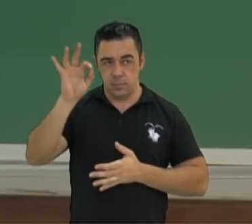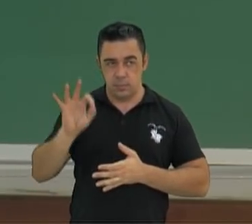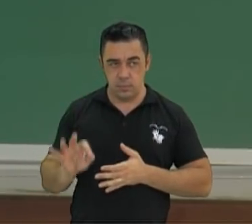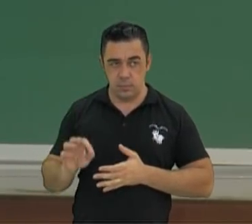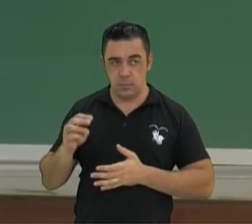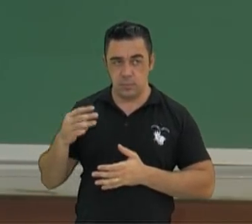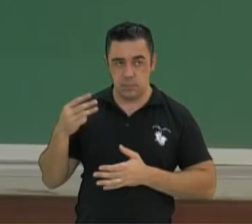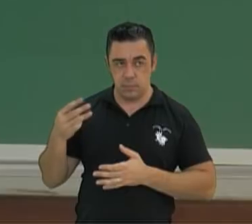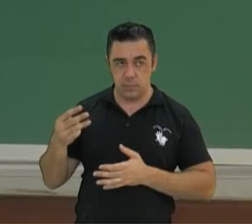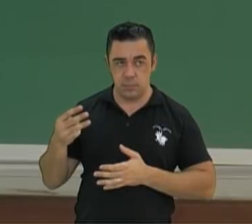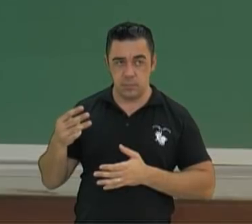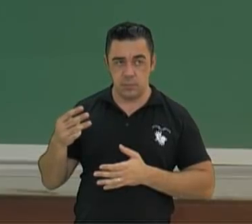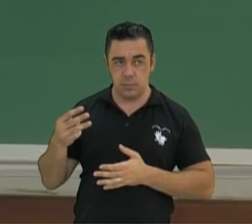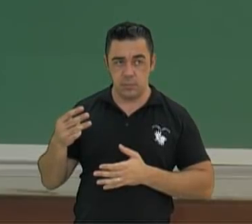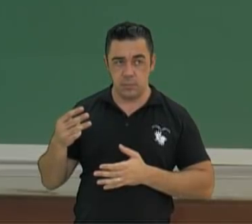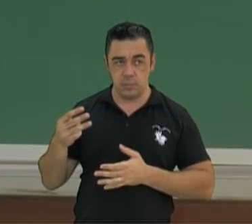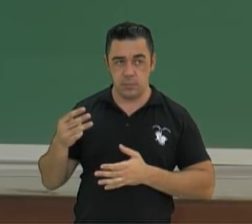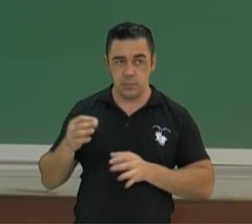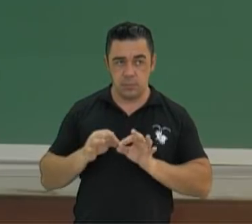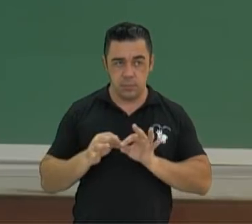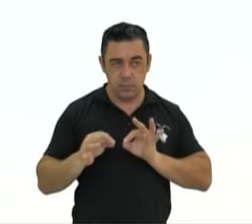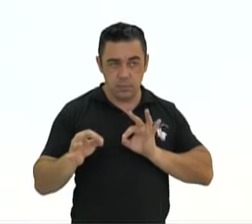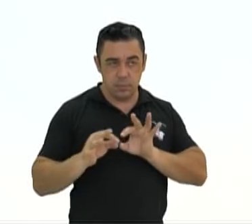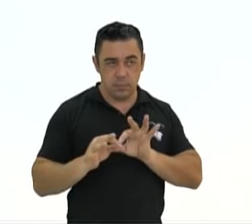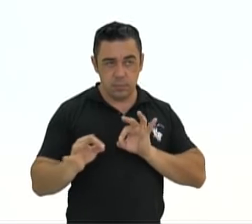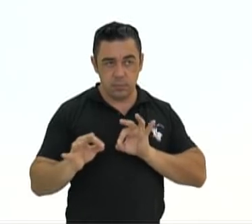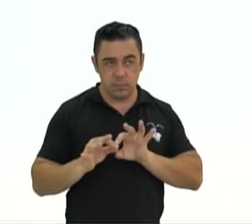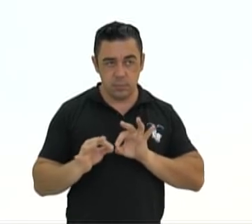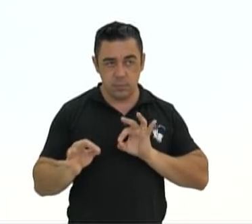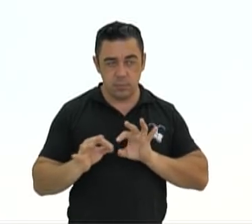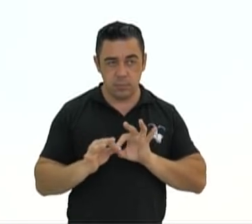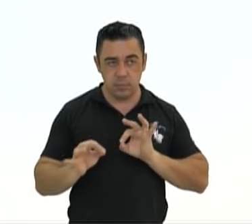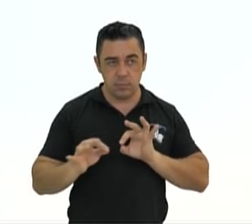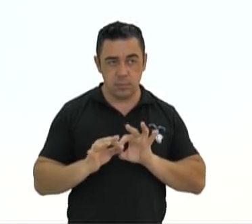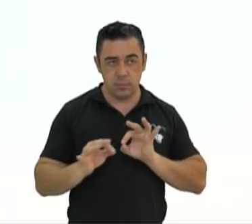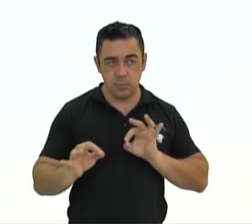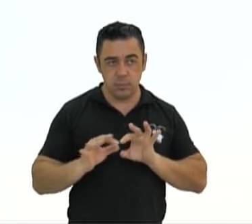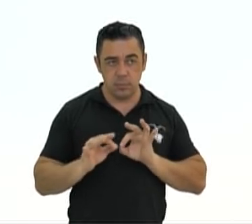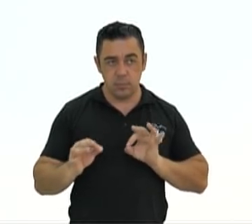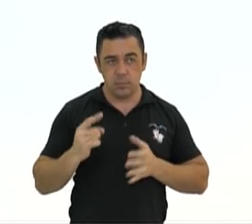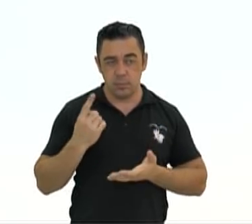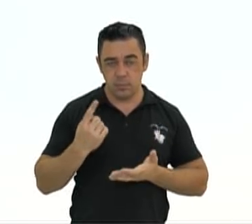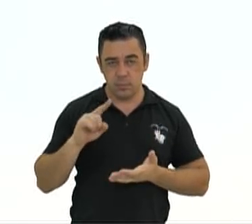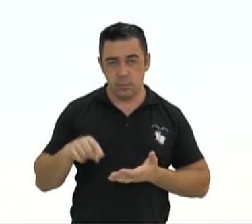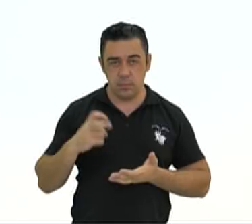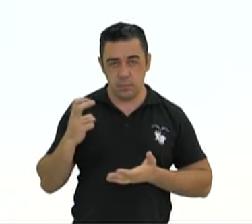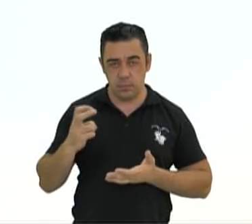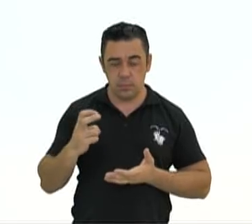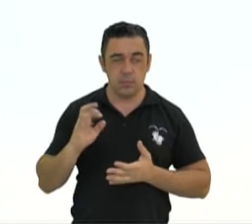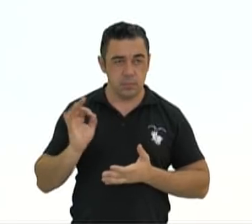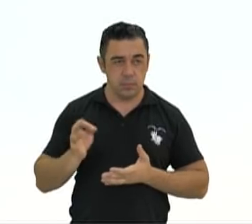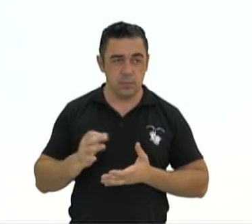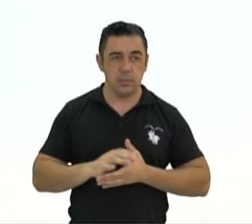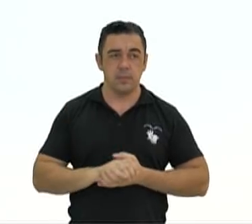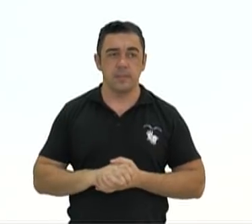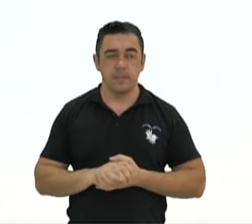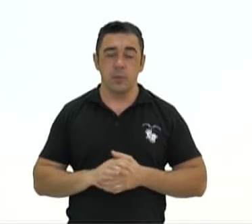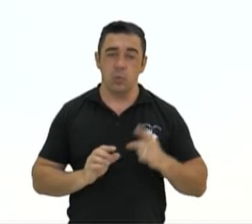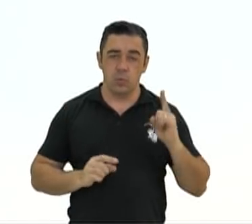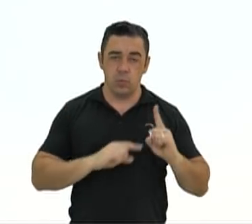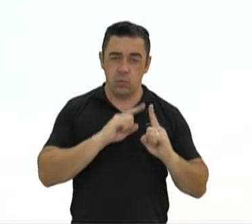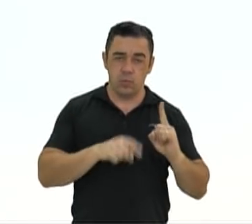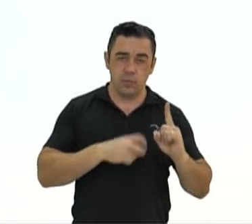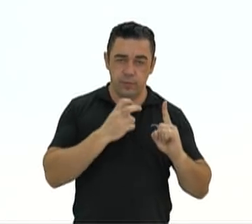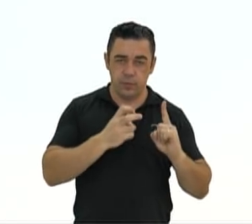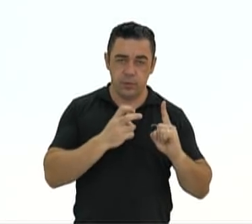altura? 3. Quem é a largura? Ó, a mesma largura aqui de baixo é essa largura aqui, ó. 1,5. Então, vai ficar assim,